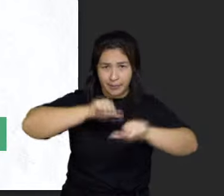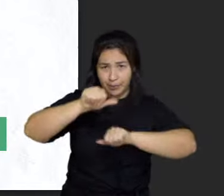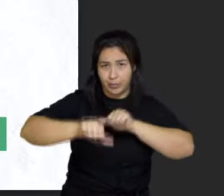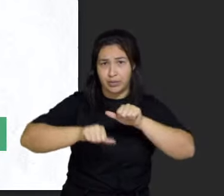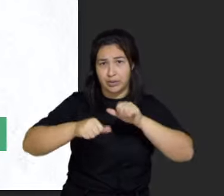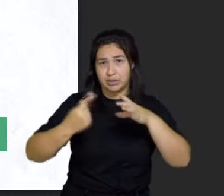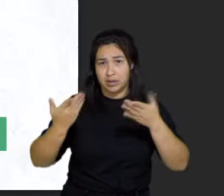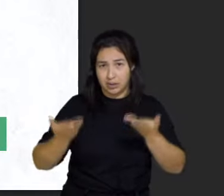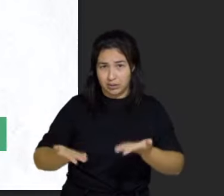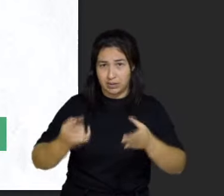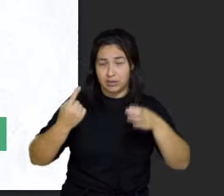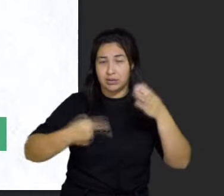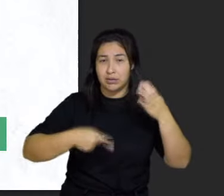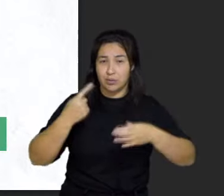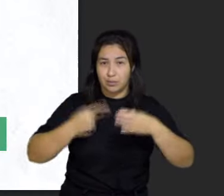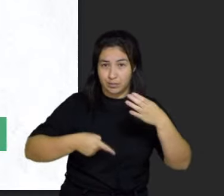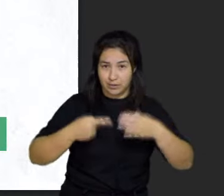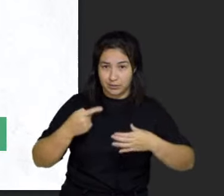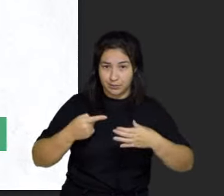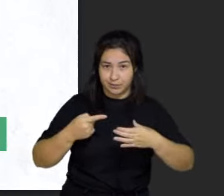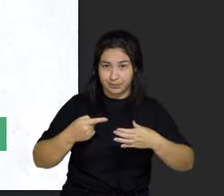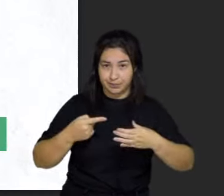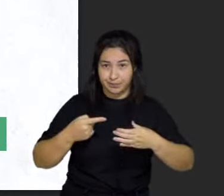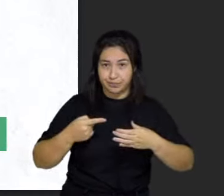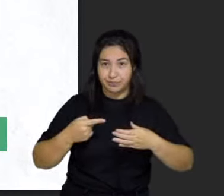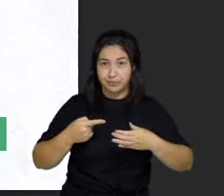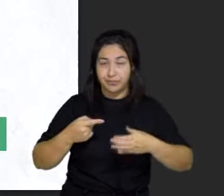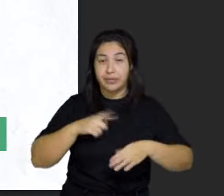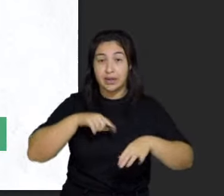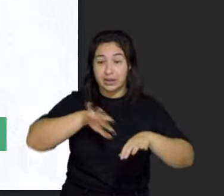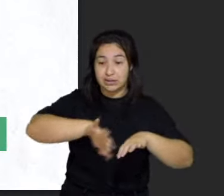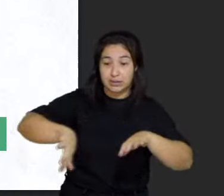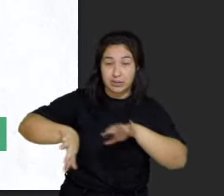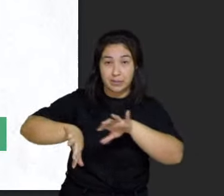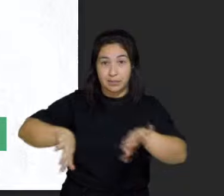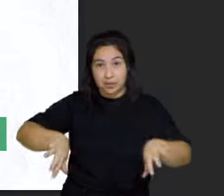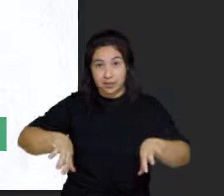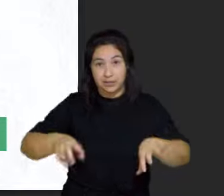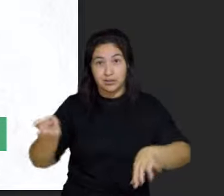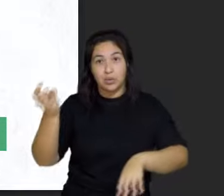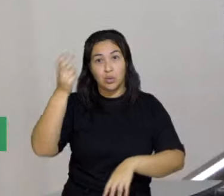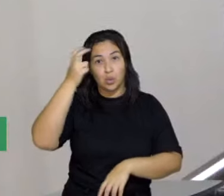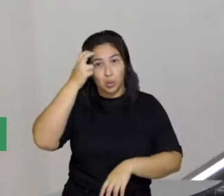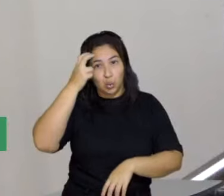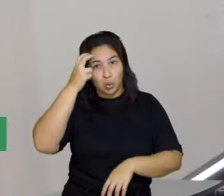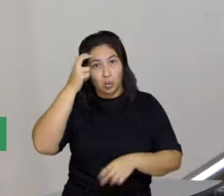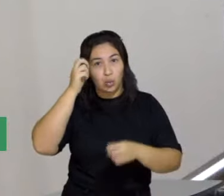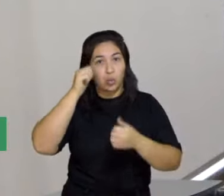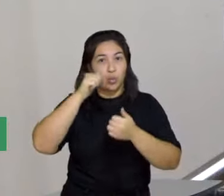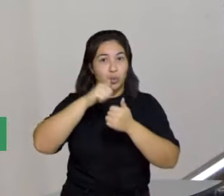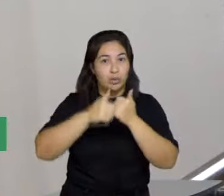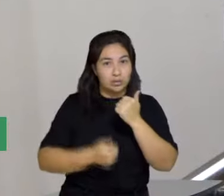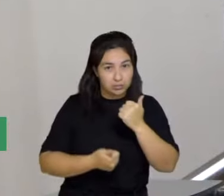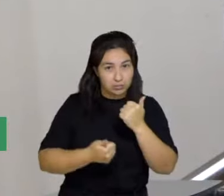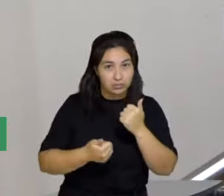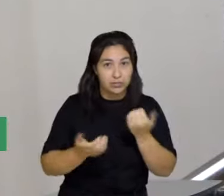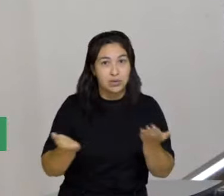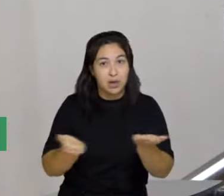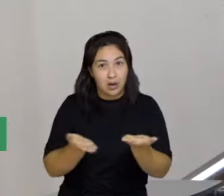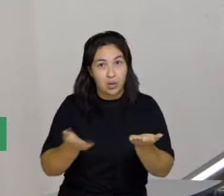na Casa, nós tivemos a separação de Educação, Cultura e Desporto para Educação e Cultura e